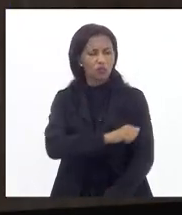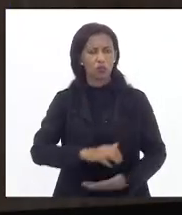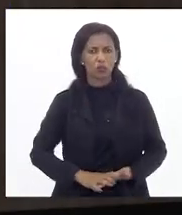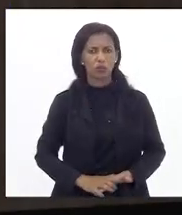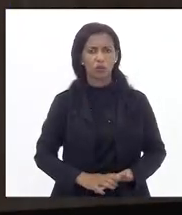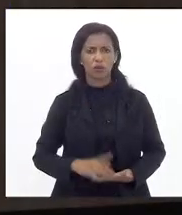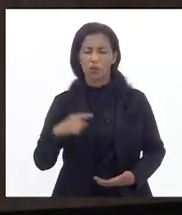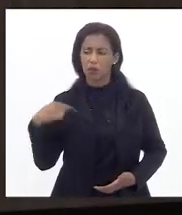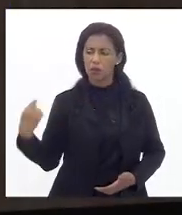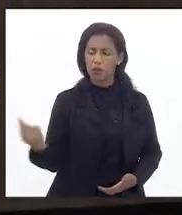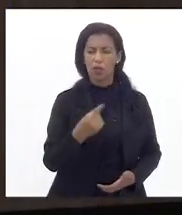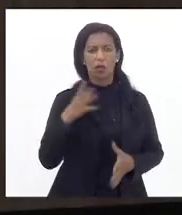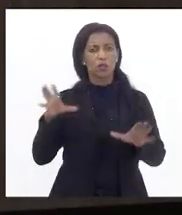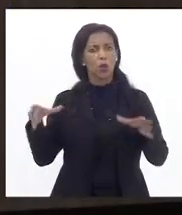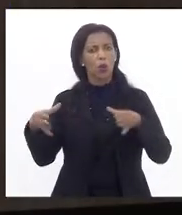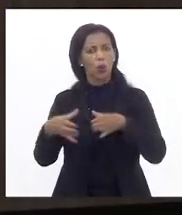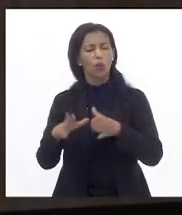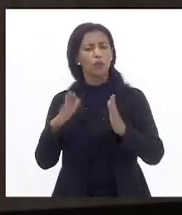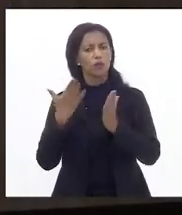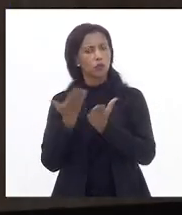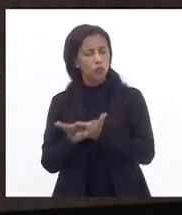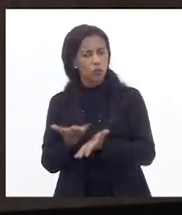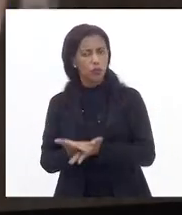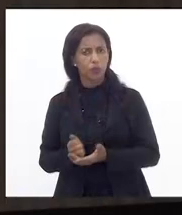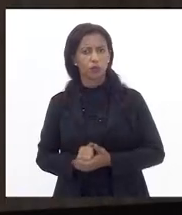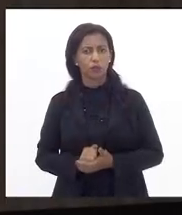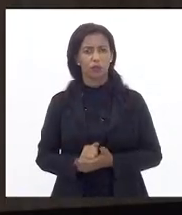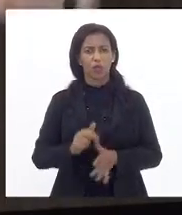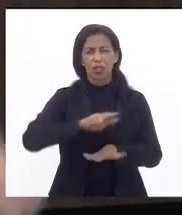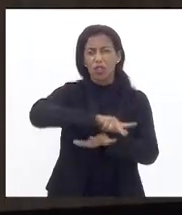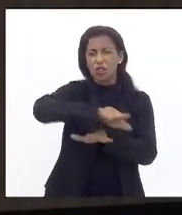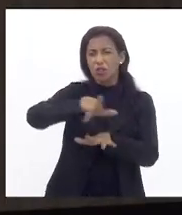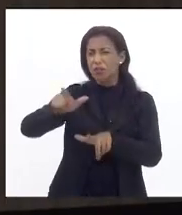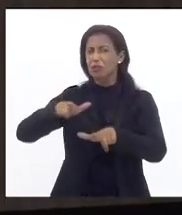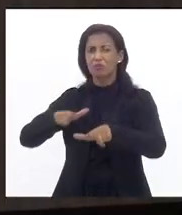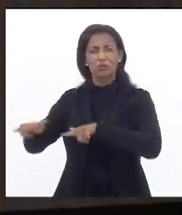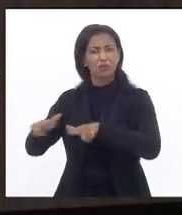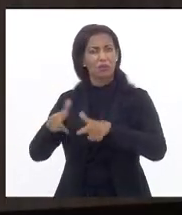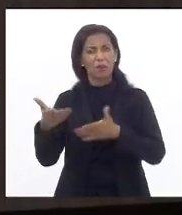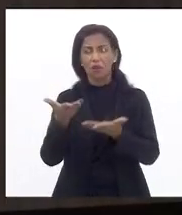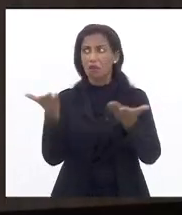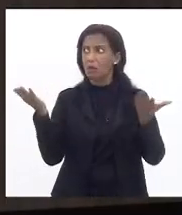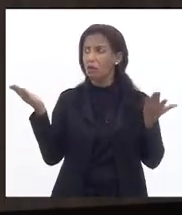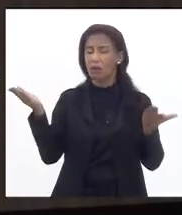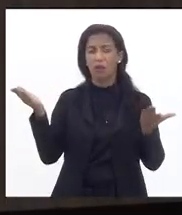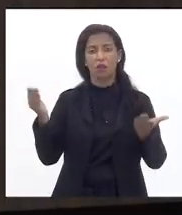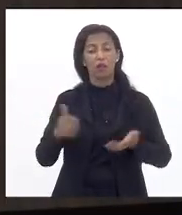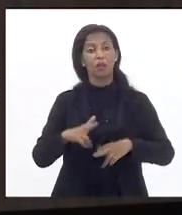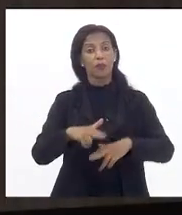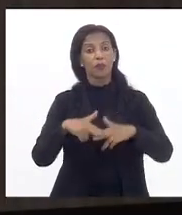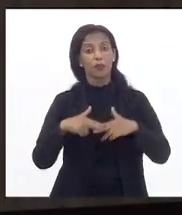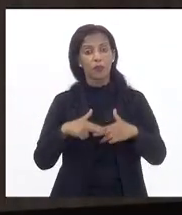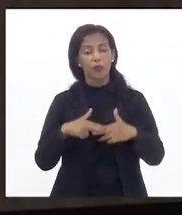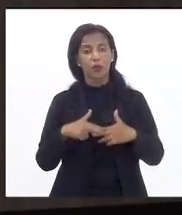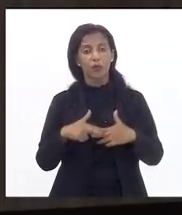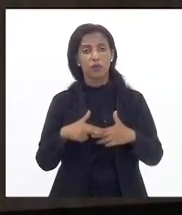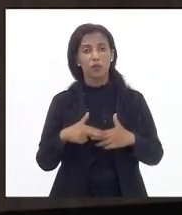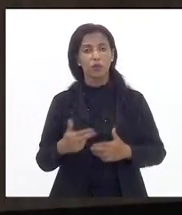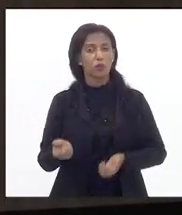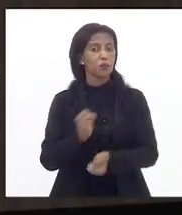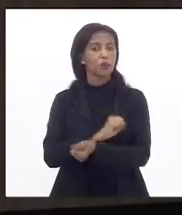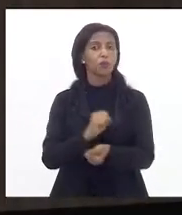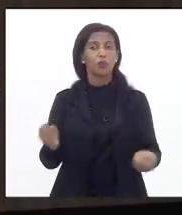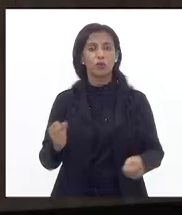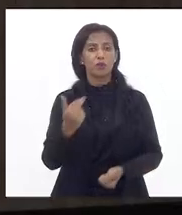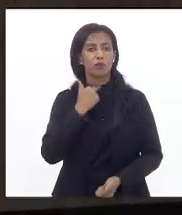da nossa comunidade escolar de todos os servidores que estão aqui e por isso não é